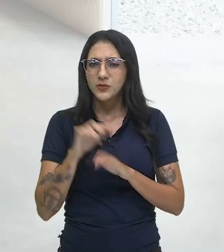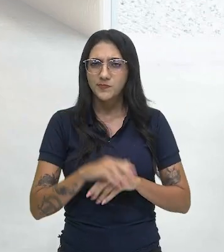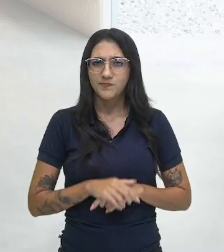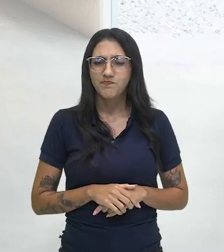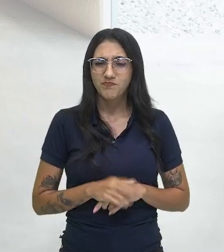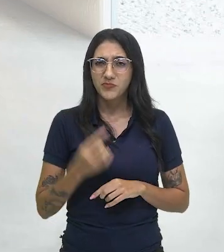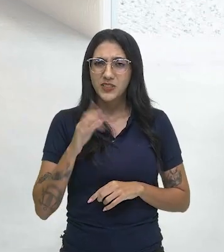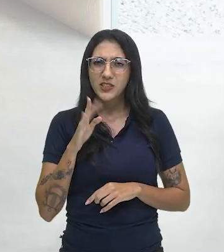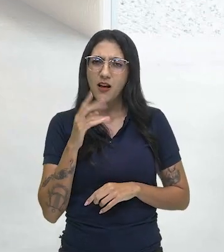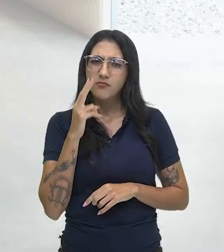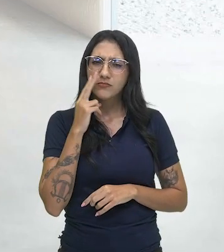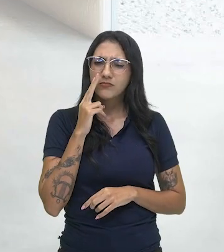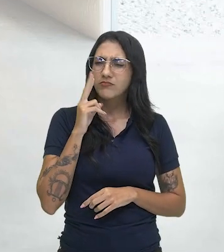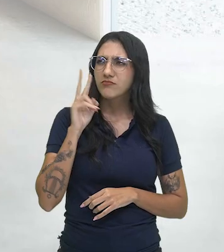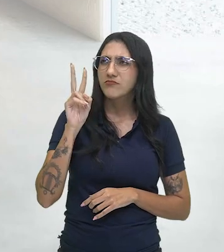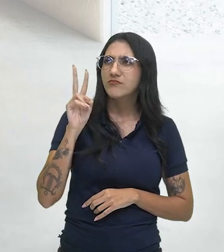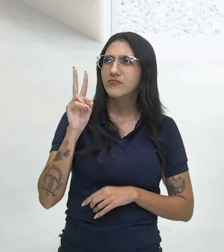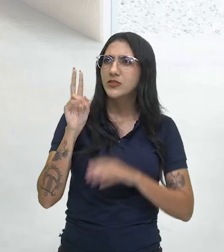olharam para o céu?